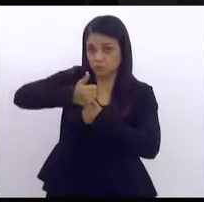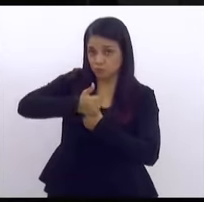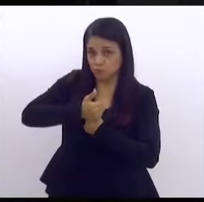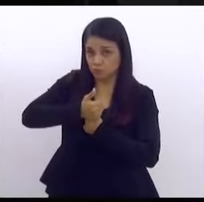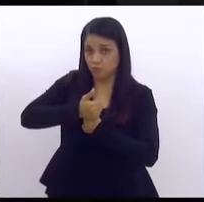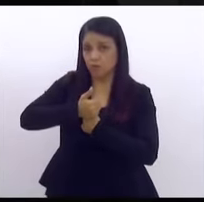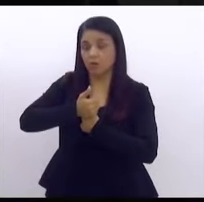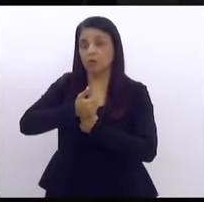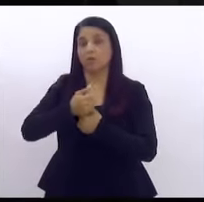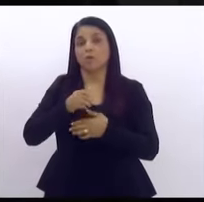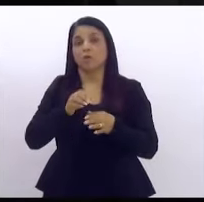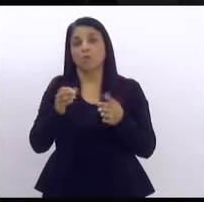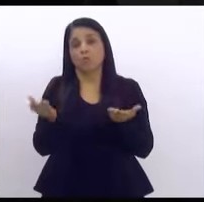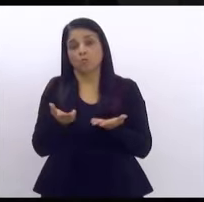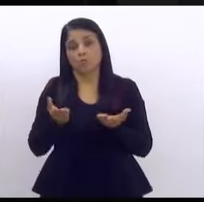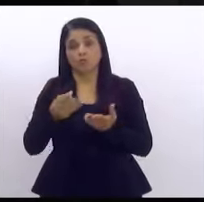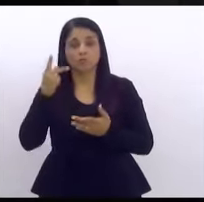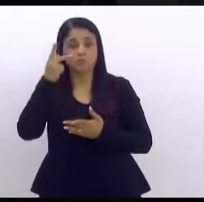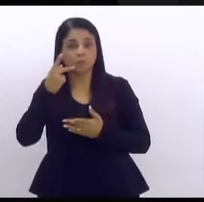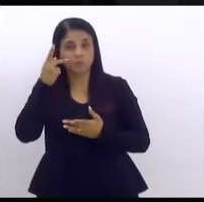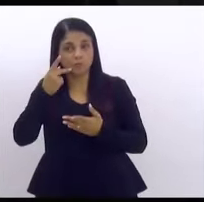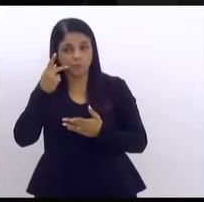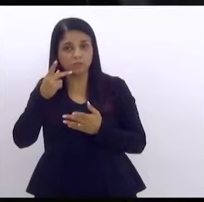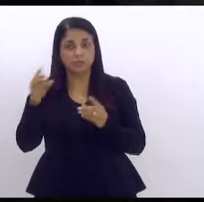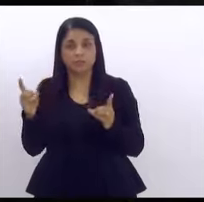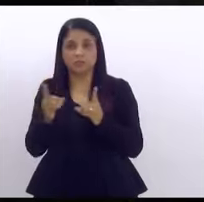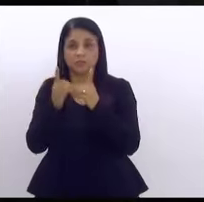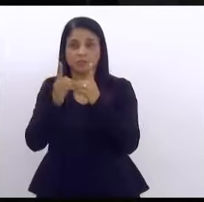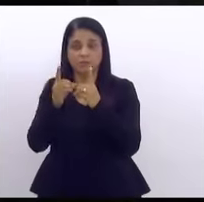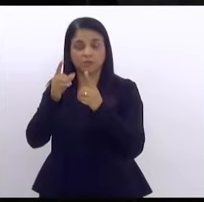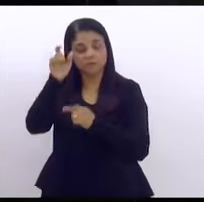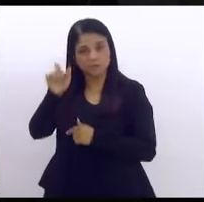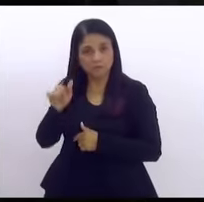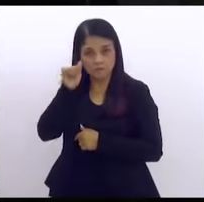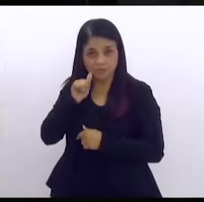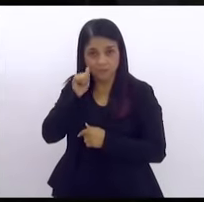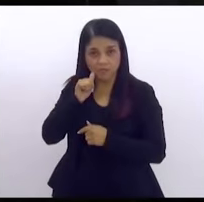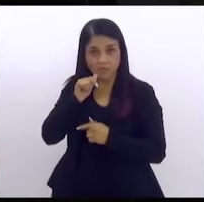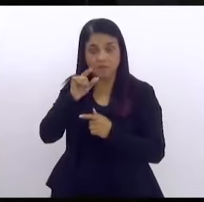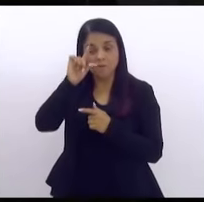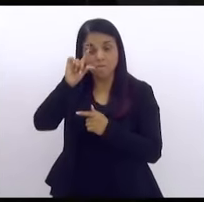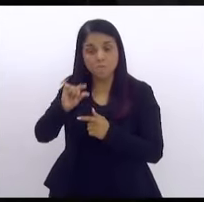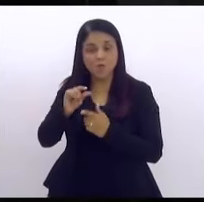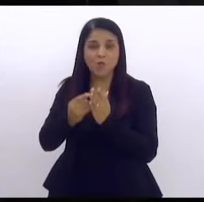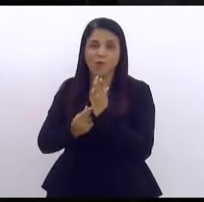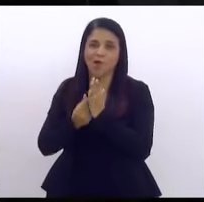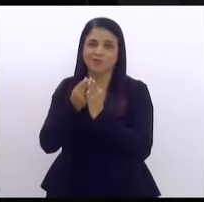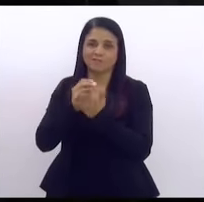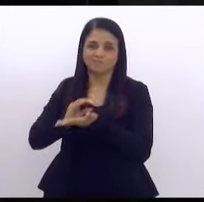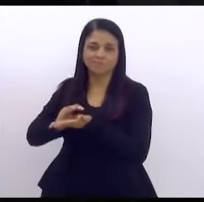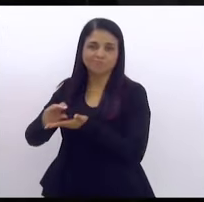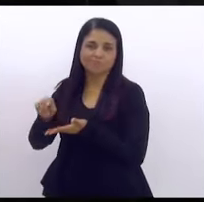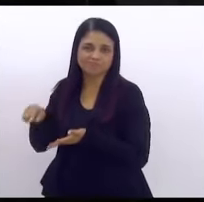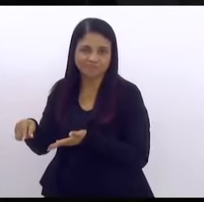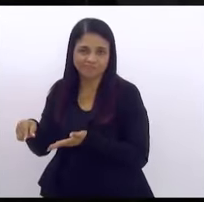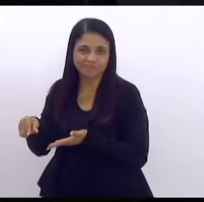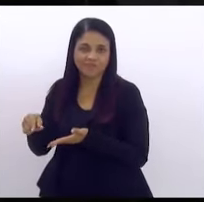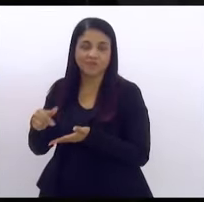o atual programa Políticas, Defesa e Atendimentos à Mulher, será menor no orçamento do ano que vem